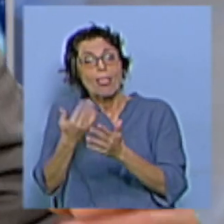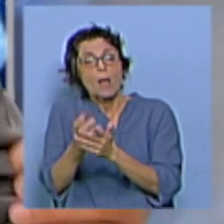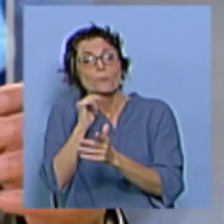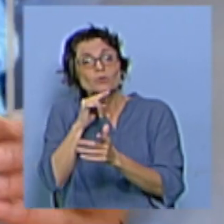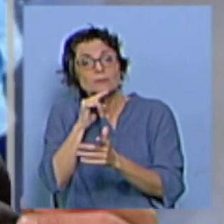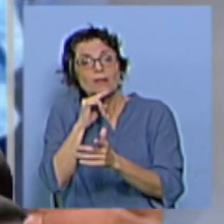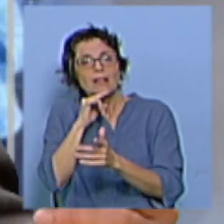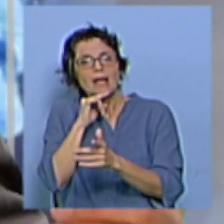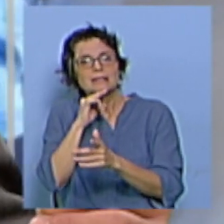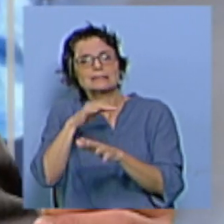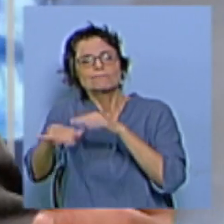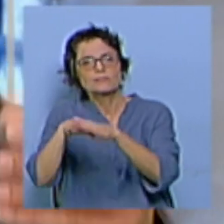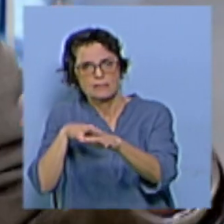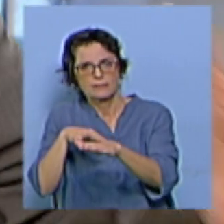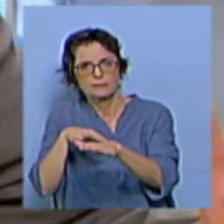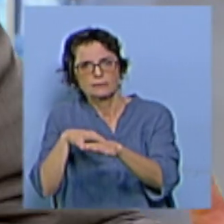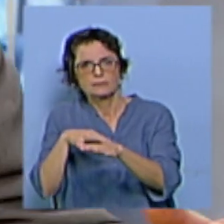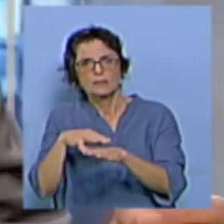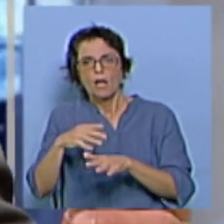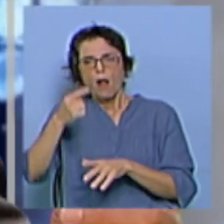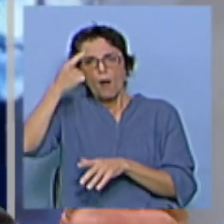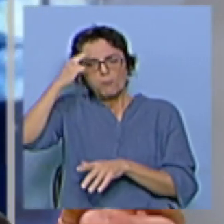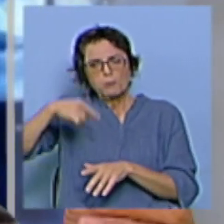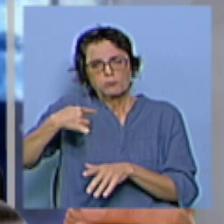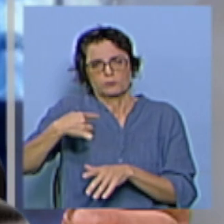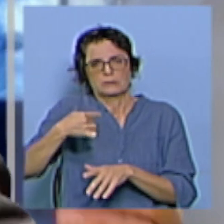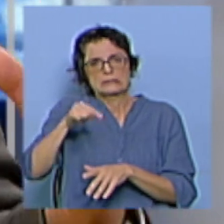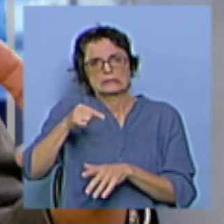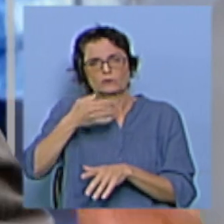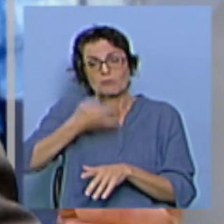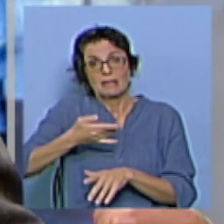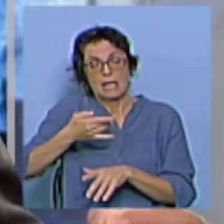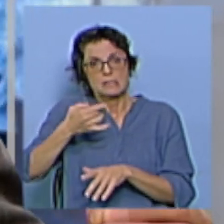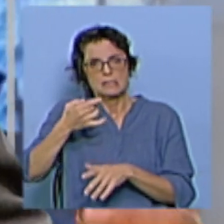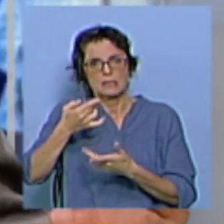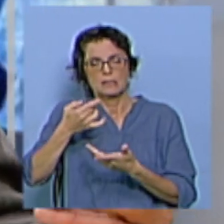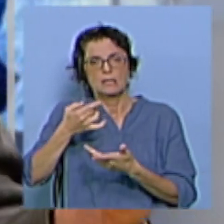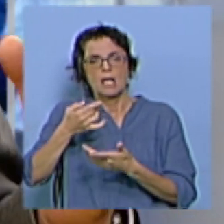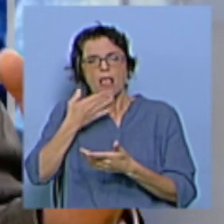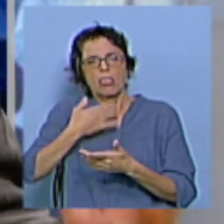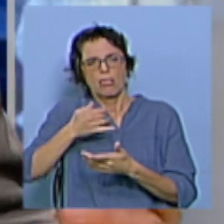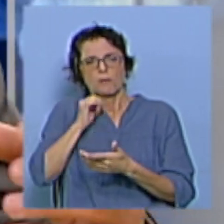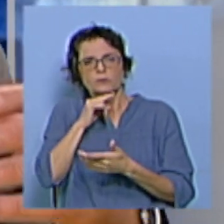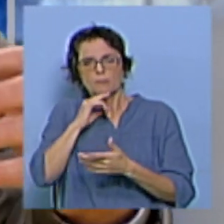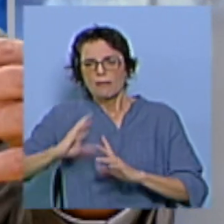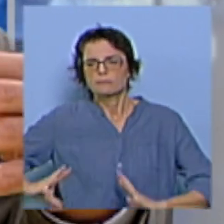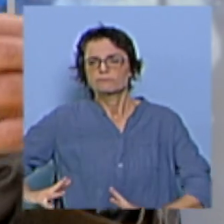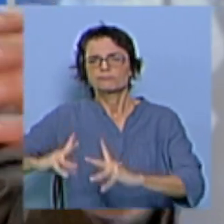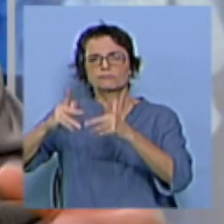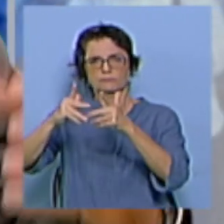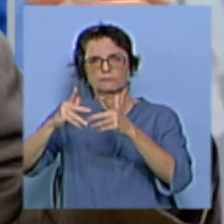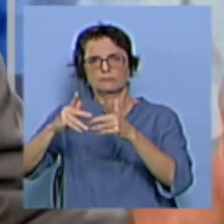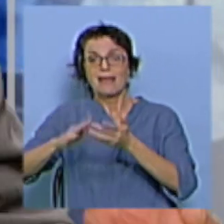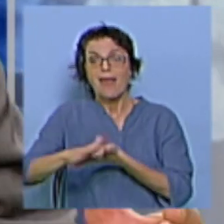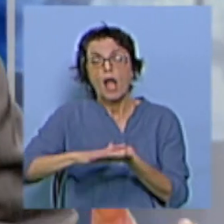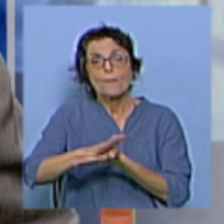frente. O saber é a fonte da evolução. O saber, o conhecimento, portanto, é a fonte de um mundo